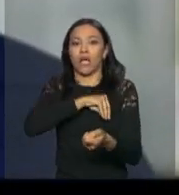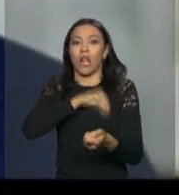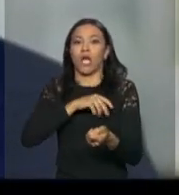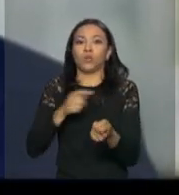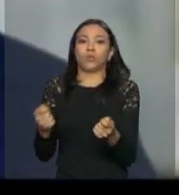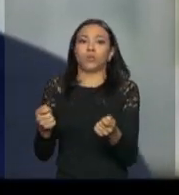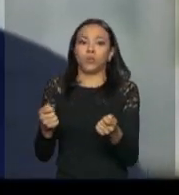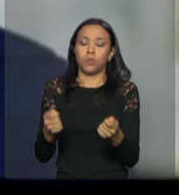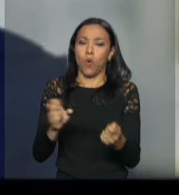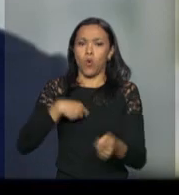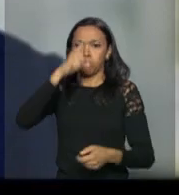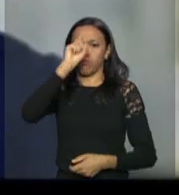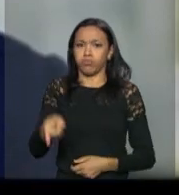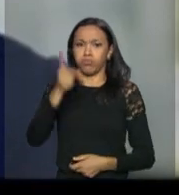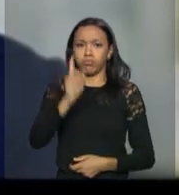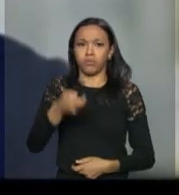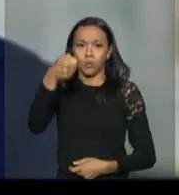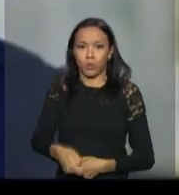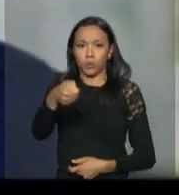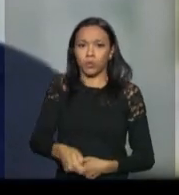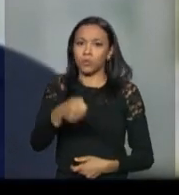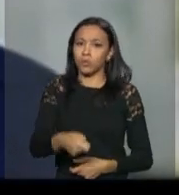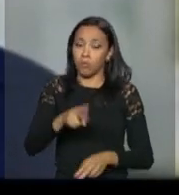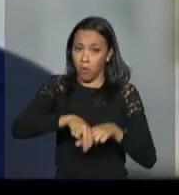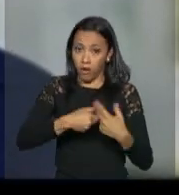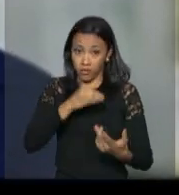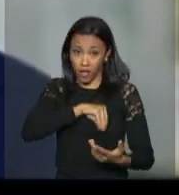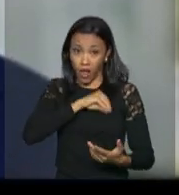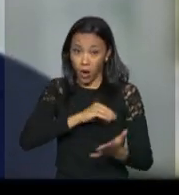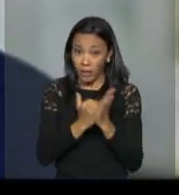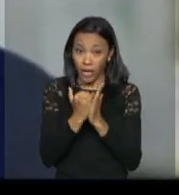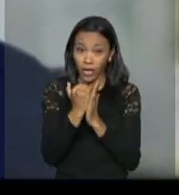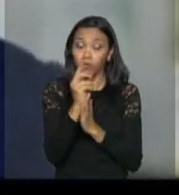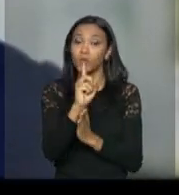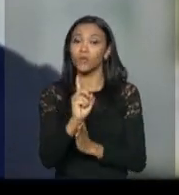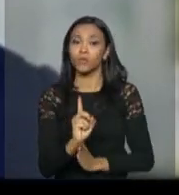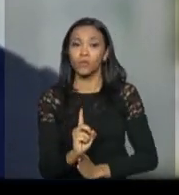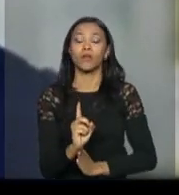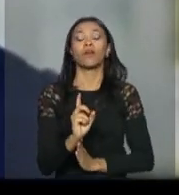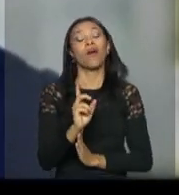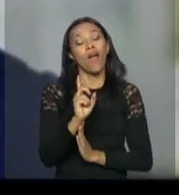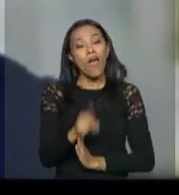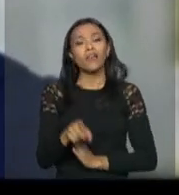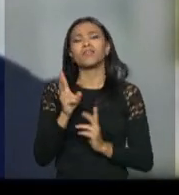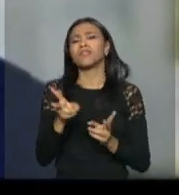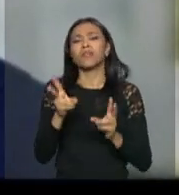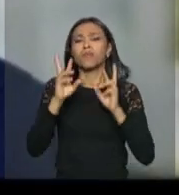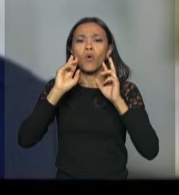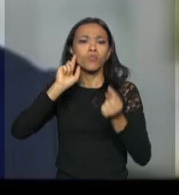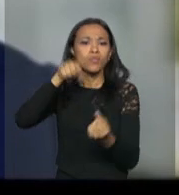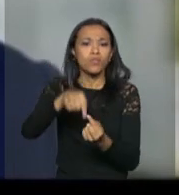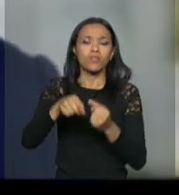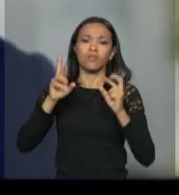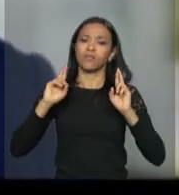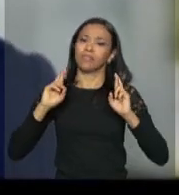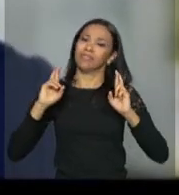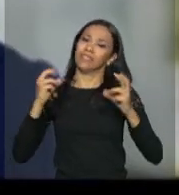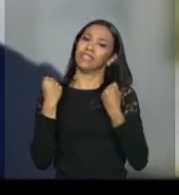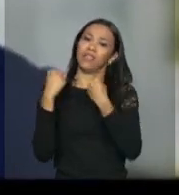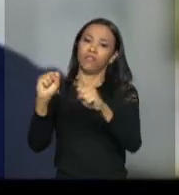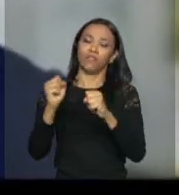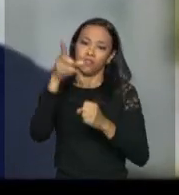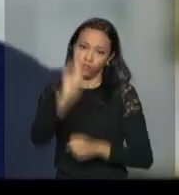mão dura contra o trabalhador. Nosso governo será sempre o governo da defesa dos direitos e das